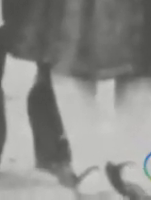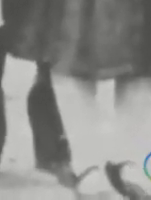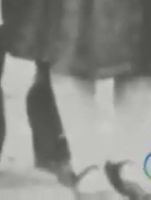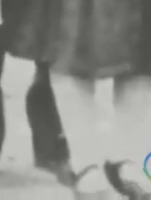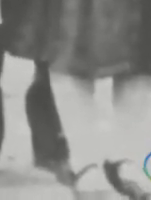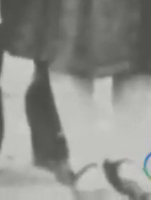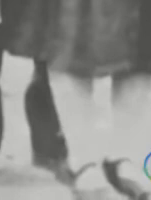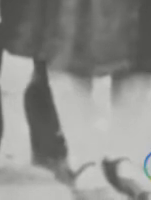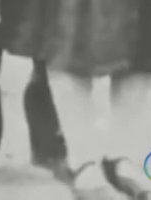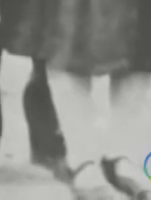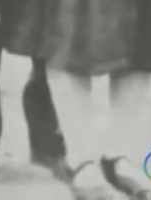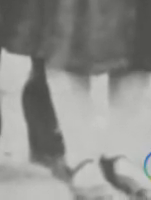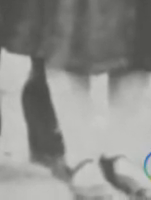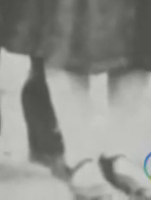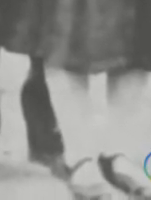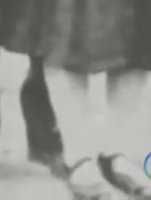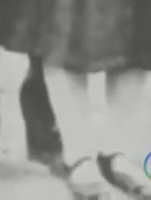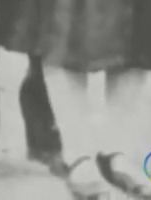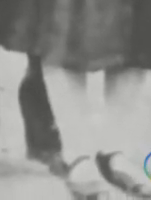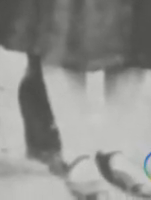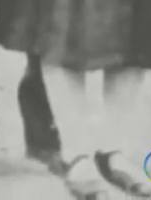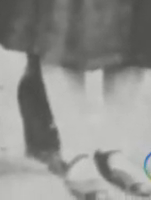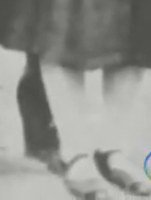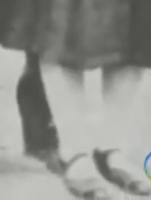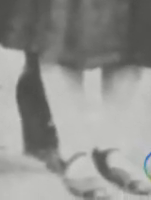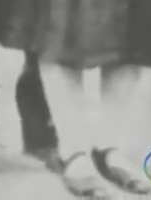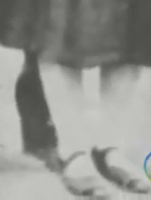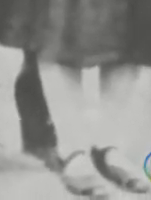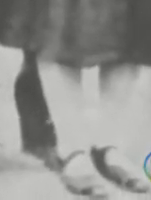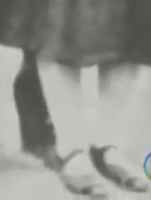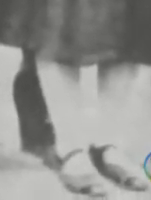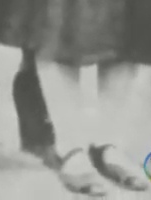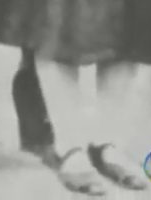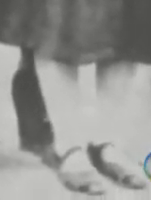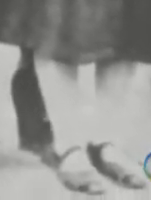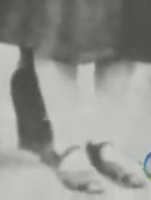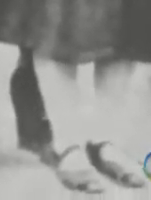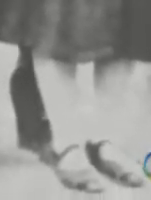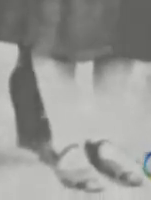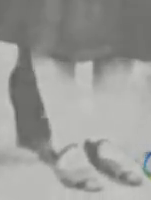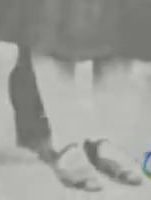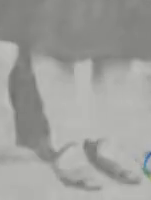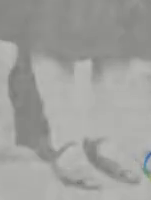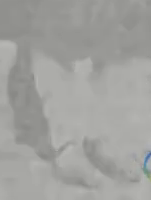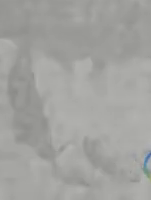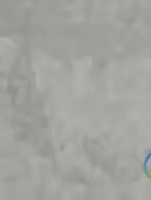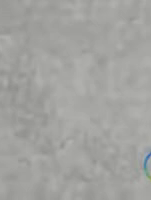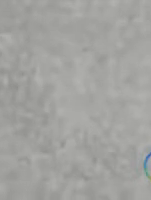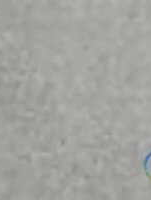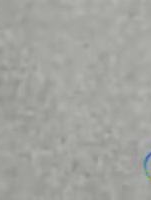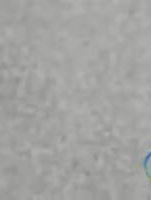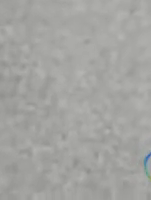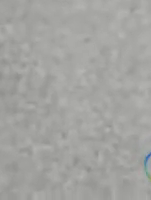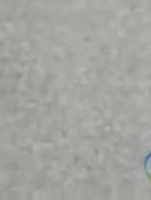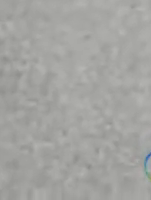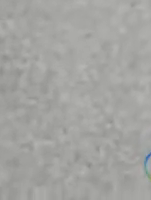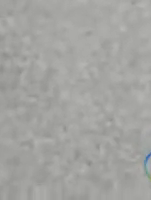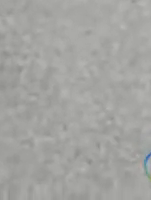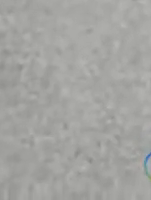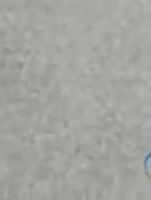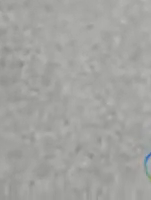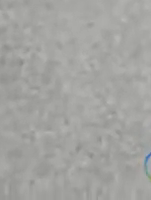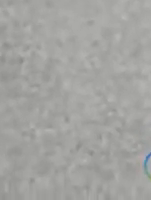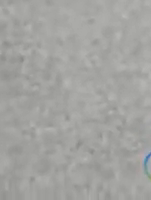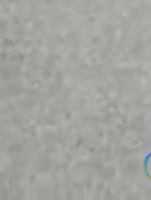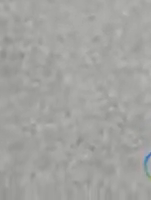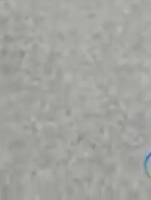do futuro, quase que na presença desse mesmo